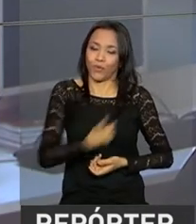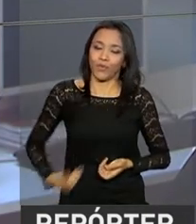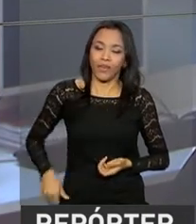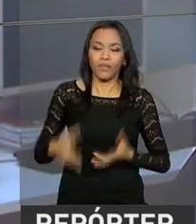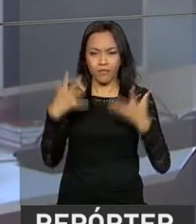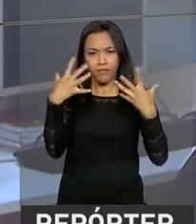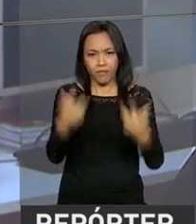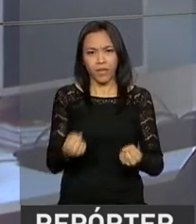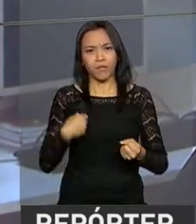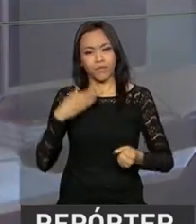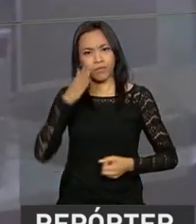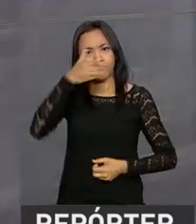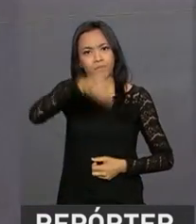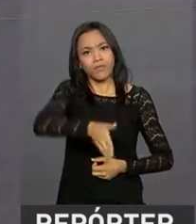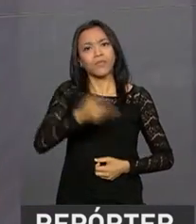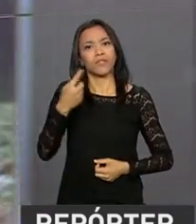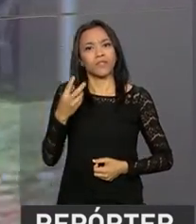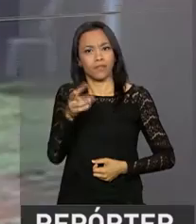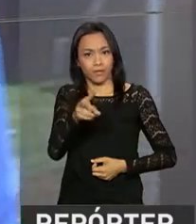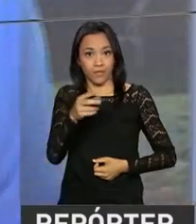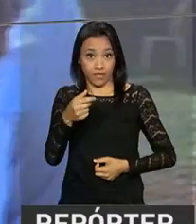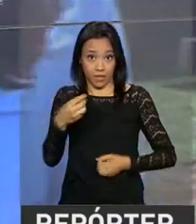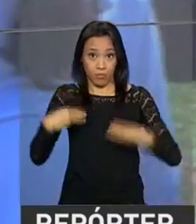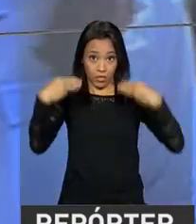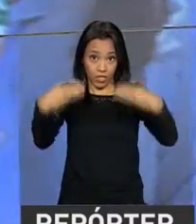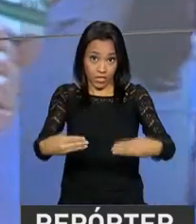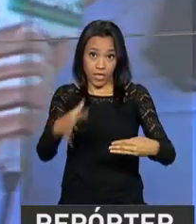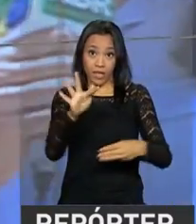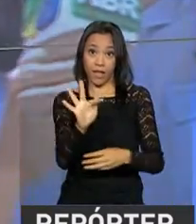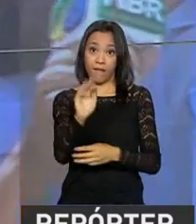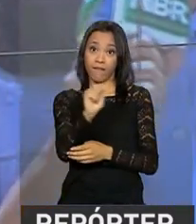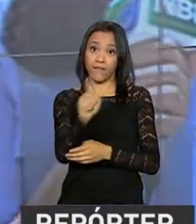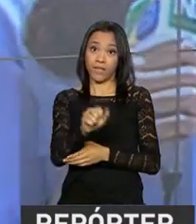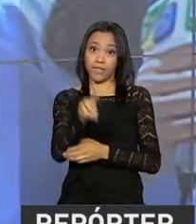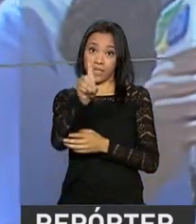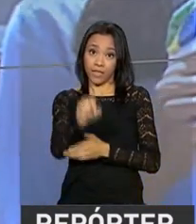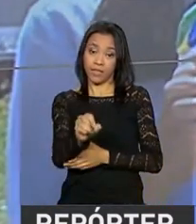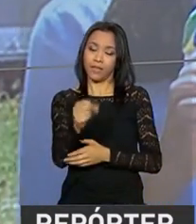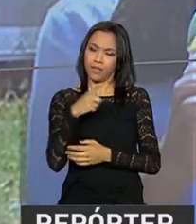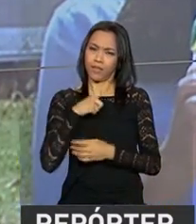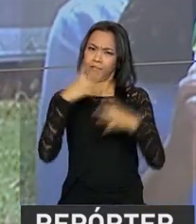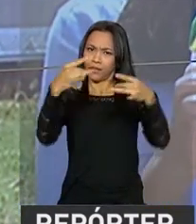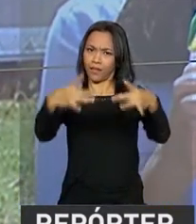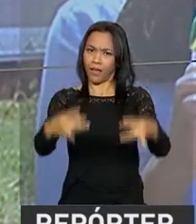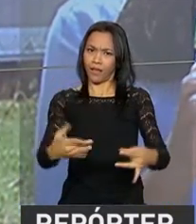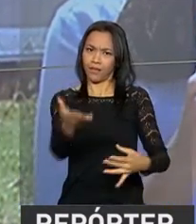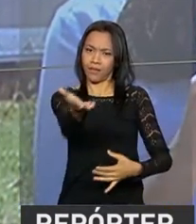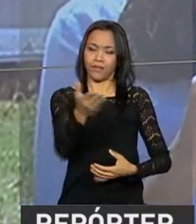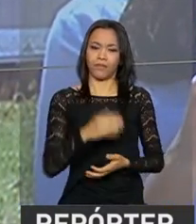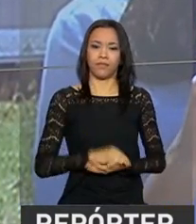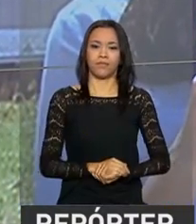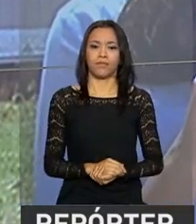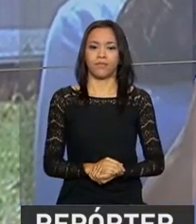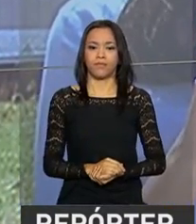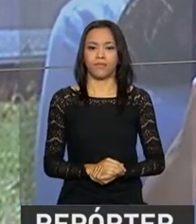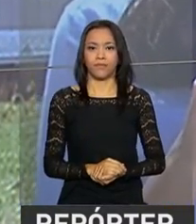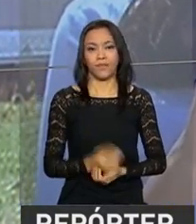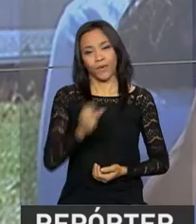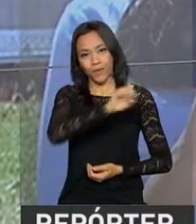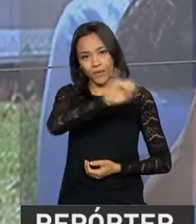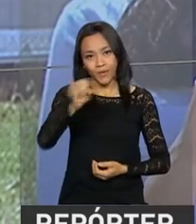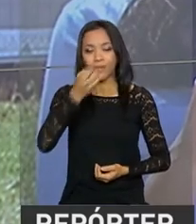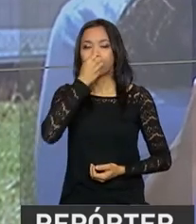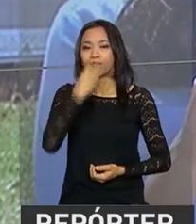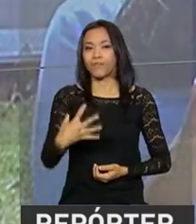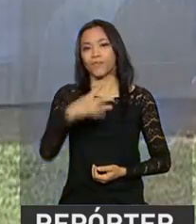com Paola De Orte, que está lá no Ministério da Fazenda e tem os detalhes para a gente. Oi, Paola, bom dia para você. Oi, Renata,